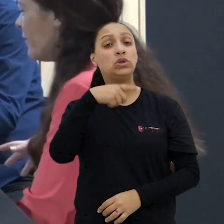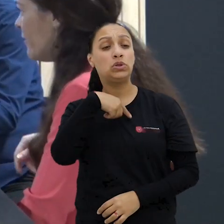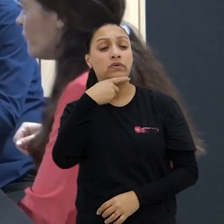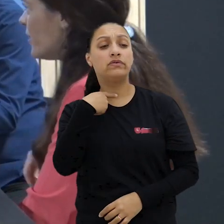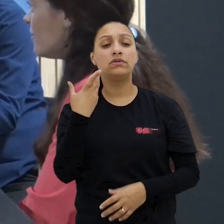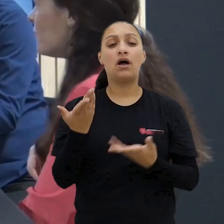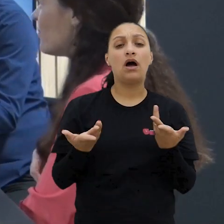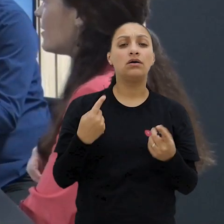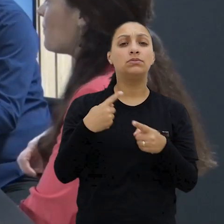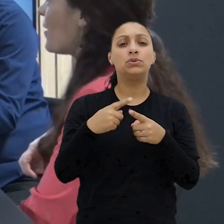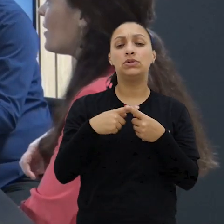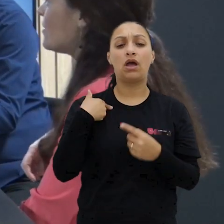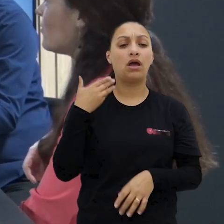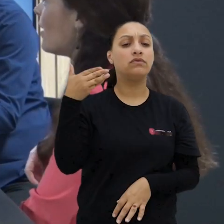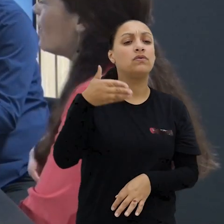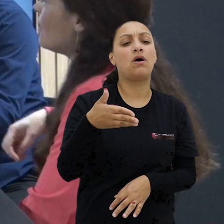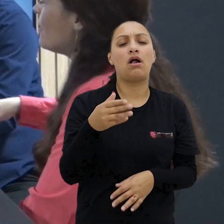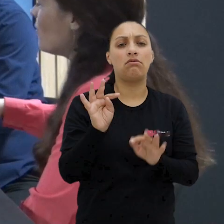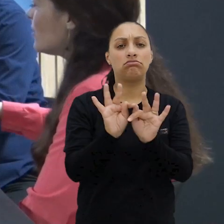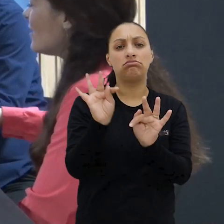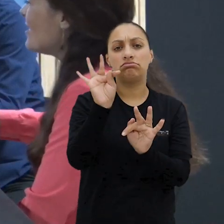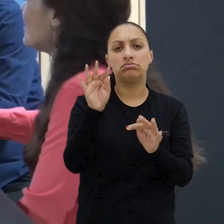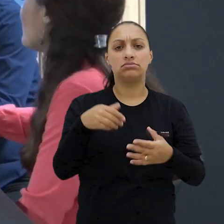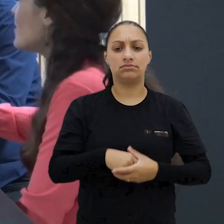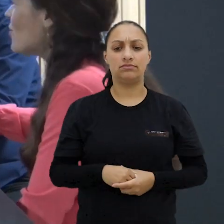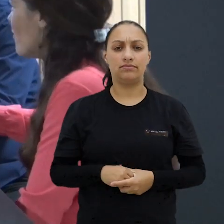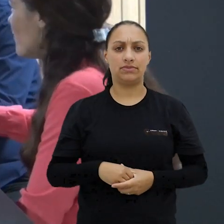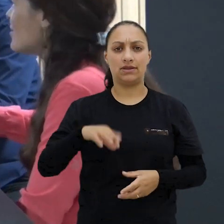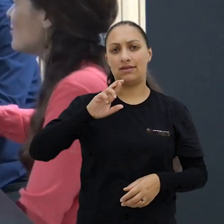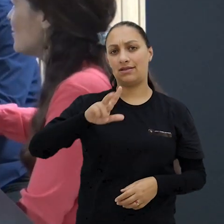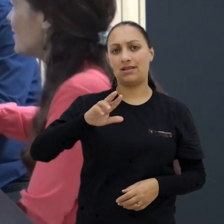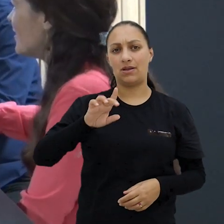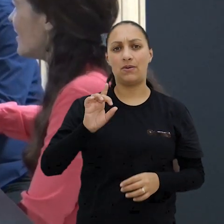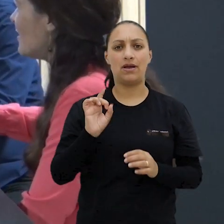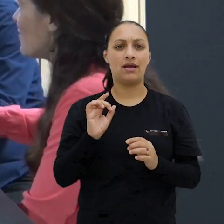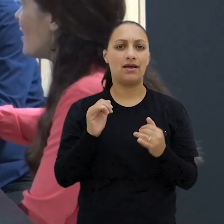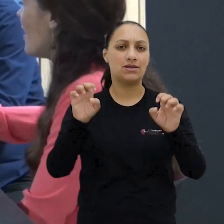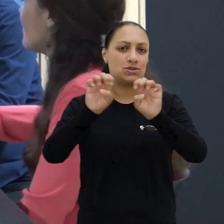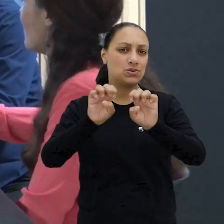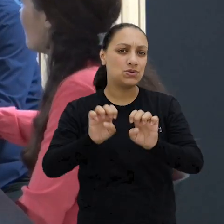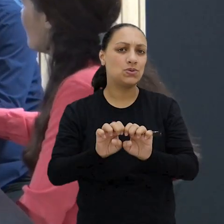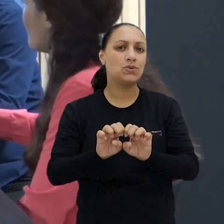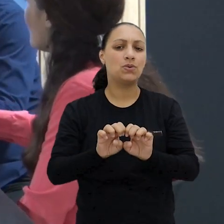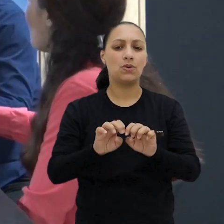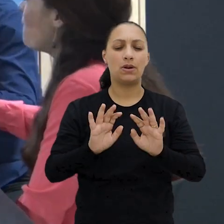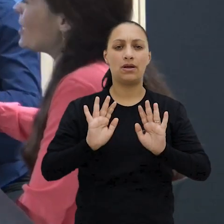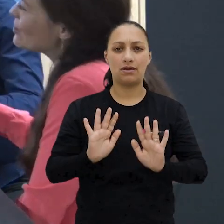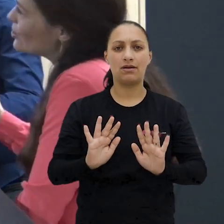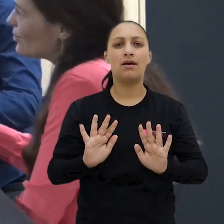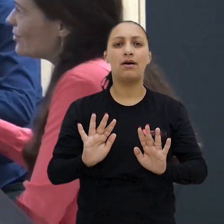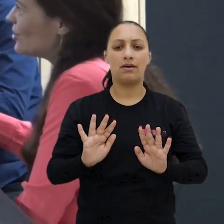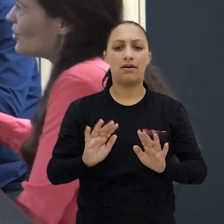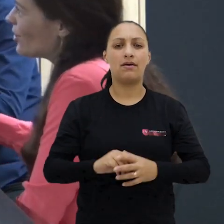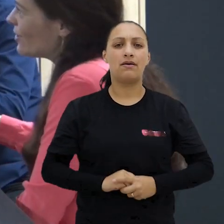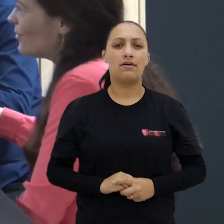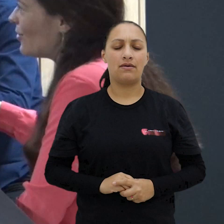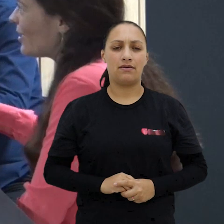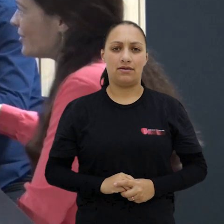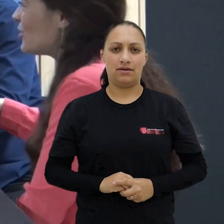dúvida ali, por que eu vou lá no Fevale Tech Park? Não, e que não é só infraestrutura, né? Não é, tem um